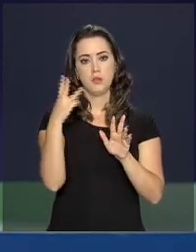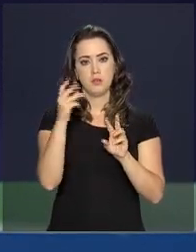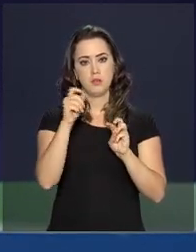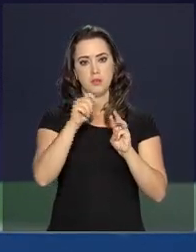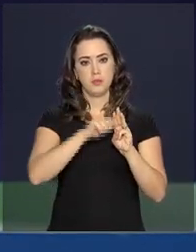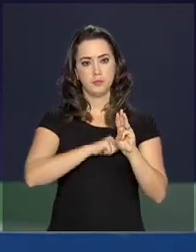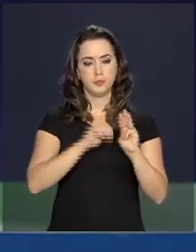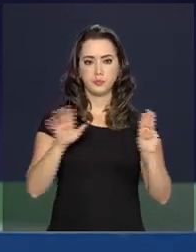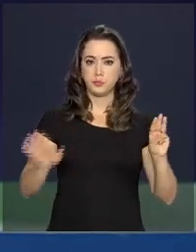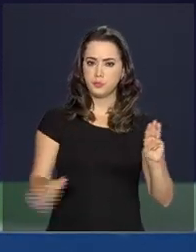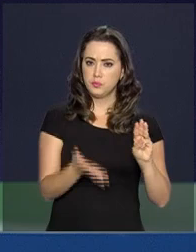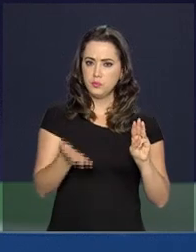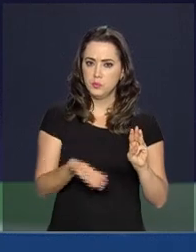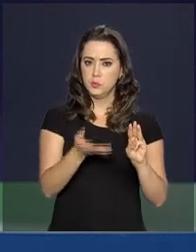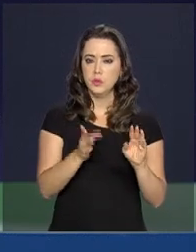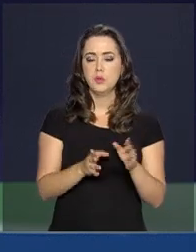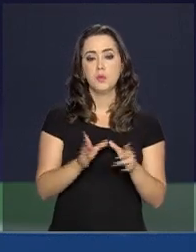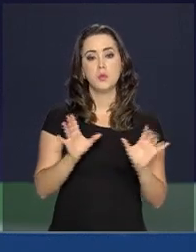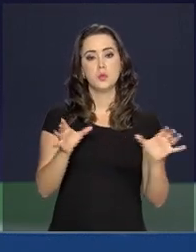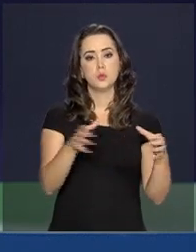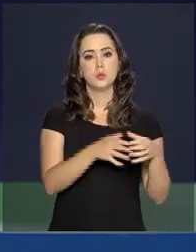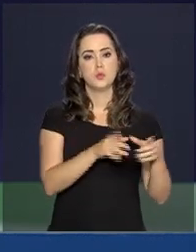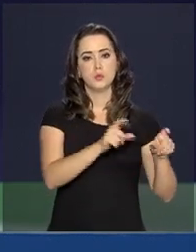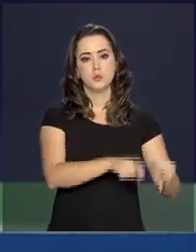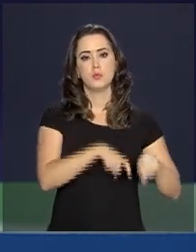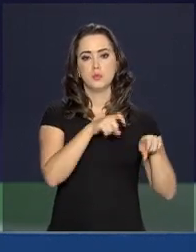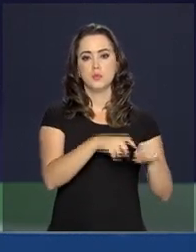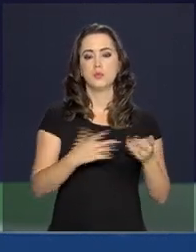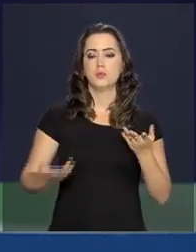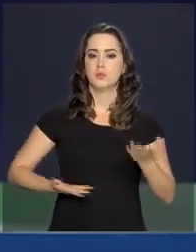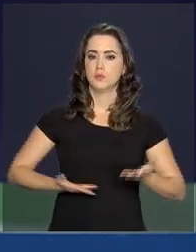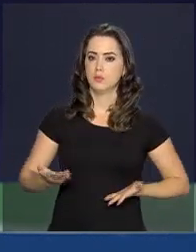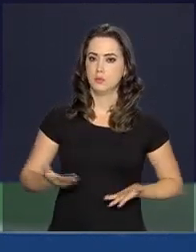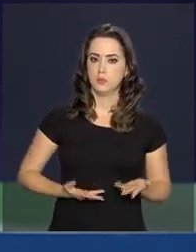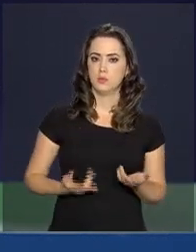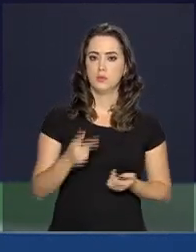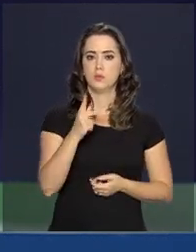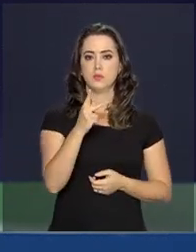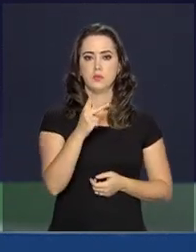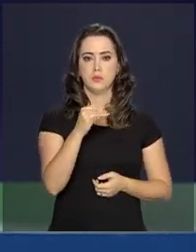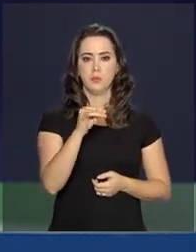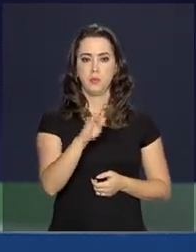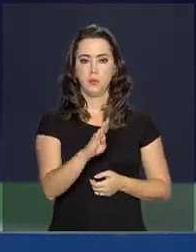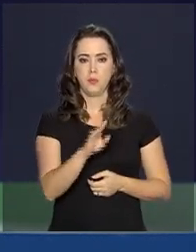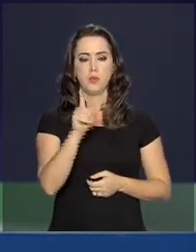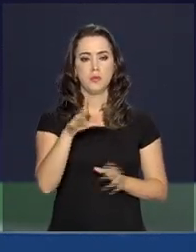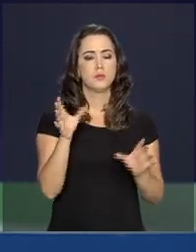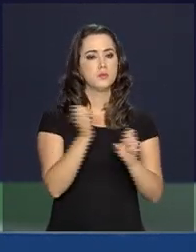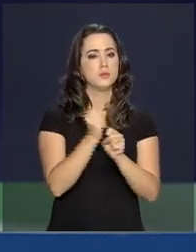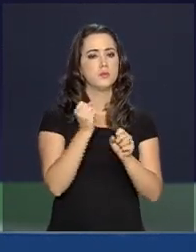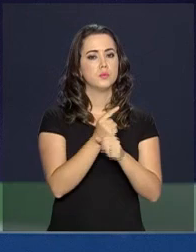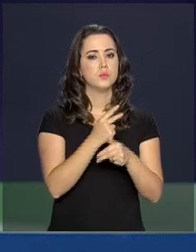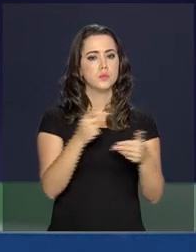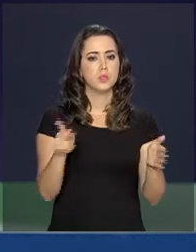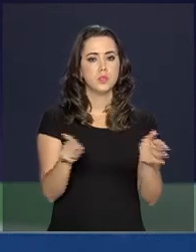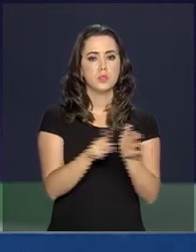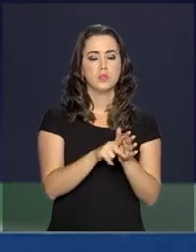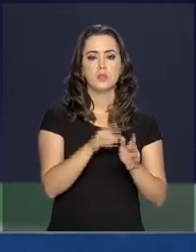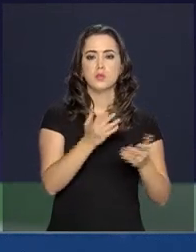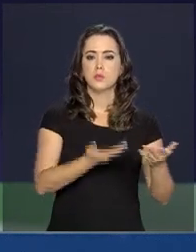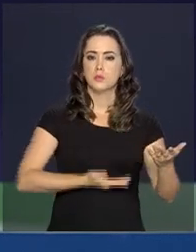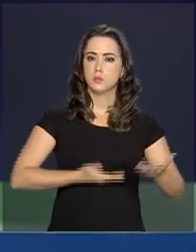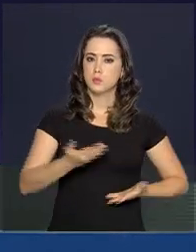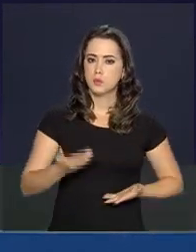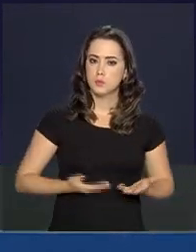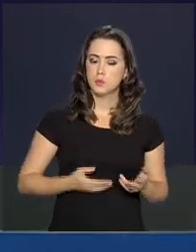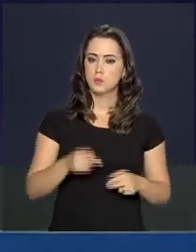trimestre. Impulsionado principalmente pelos setores de agropecuária e serviços, o PIB, que é a soma de todos os bens e